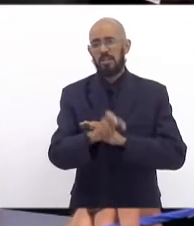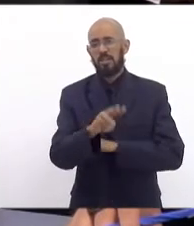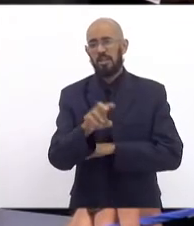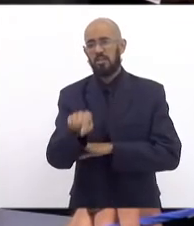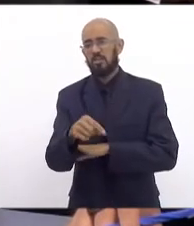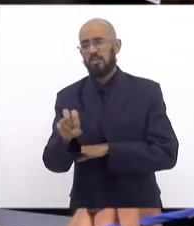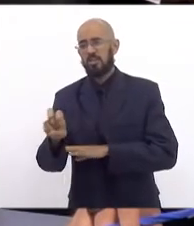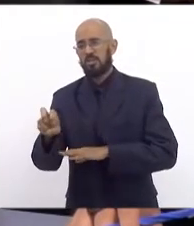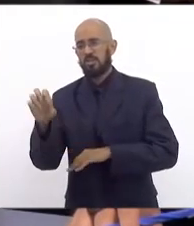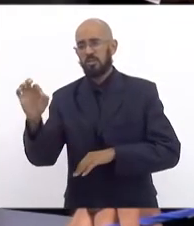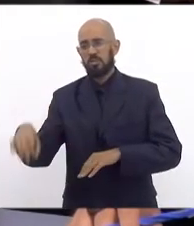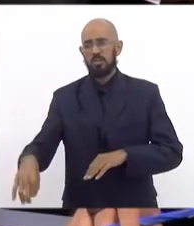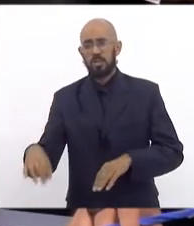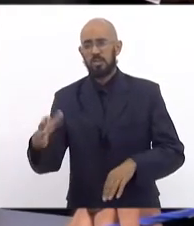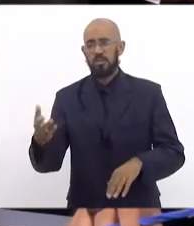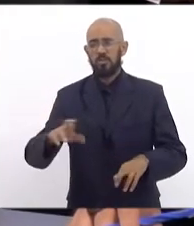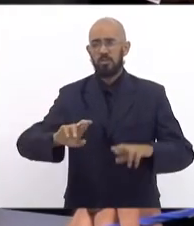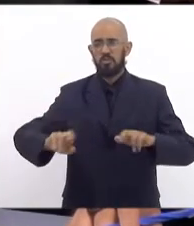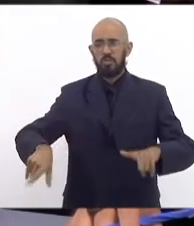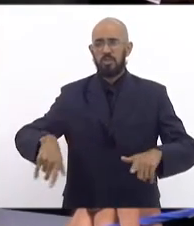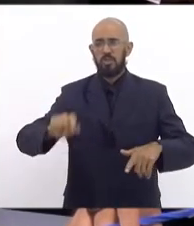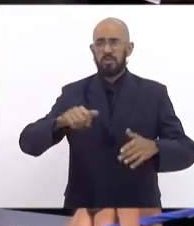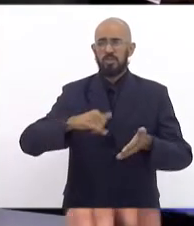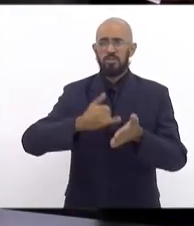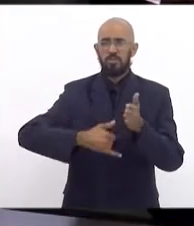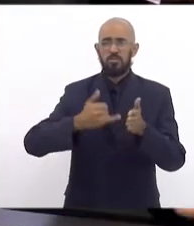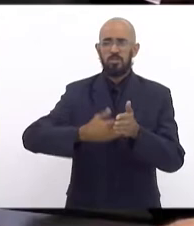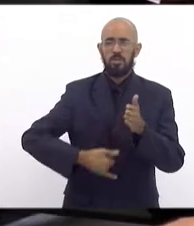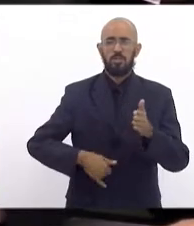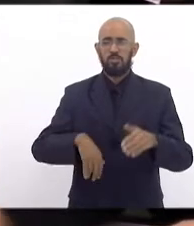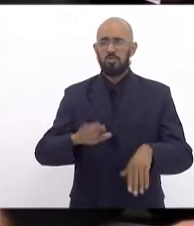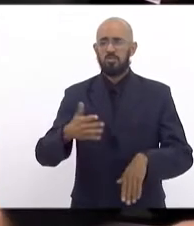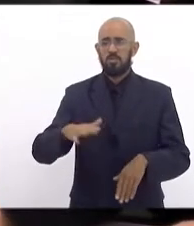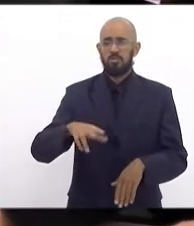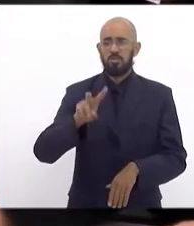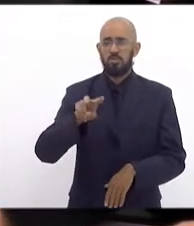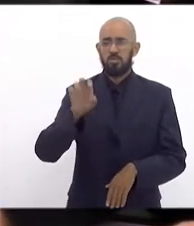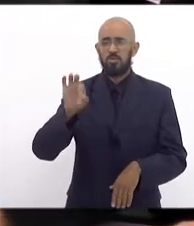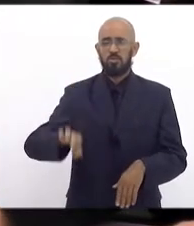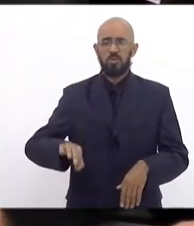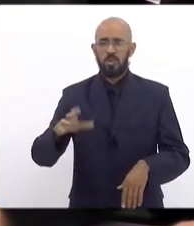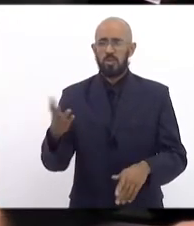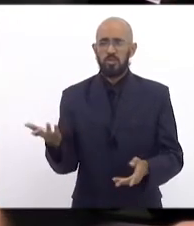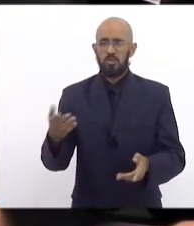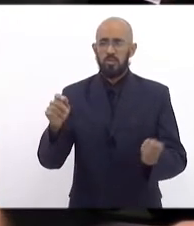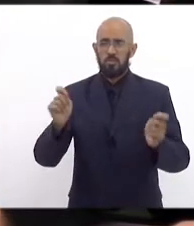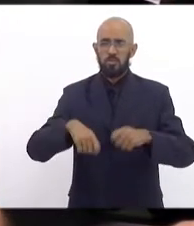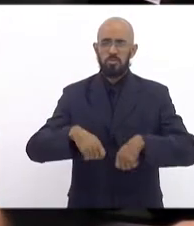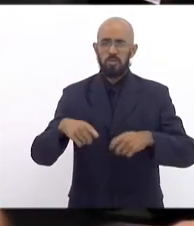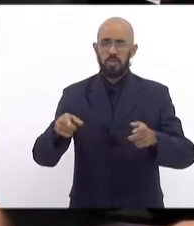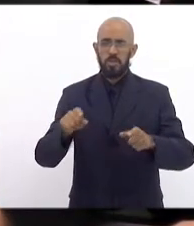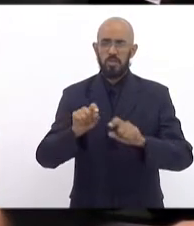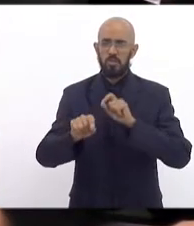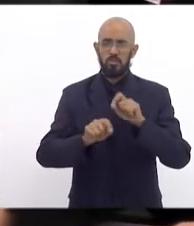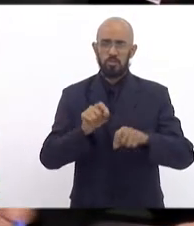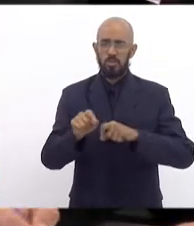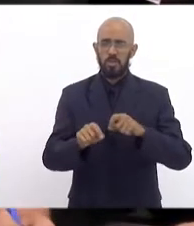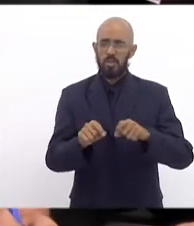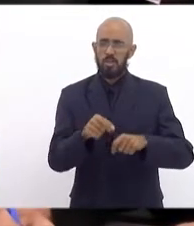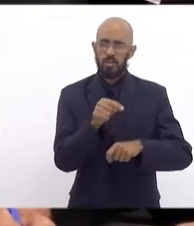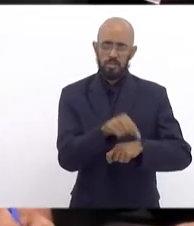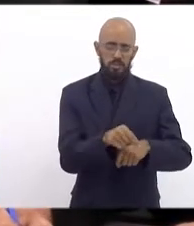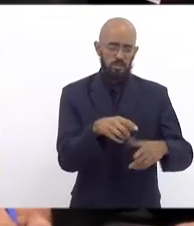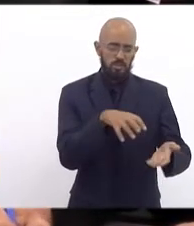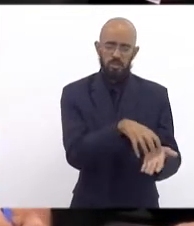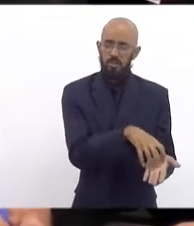falando de uma uma diferença de tributação de aproximadamente dois por cento e a unidade é desse estabelecimento